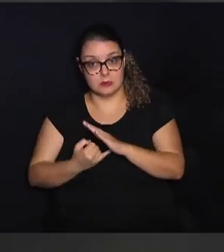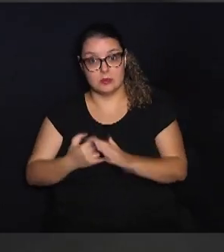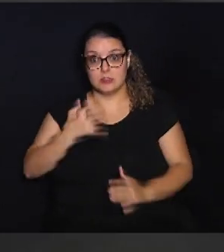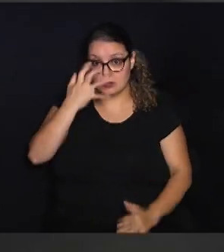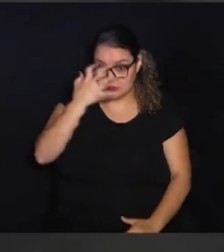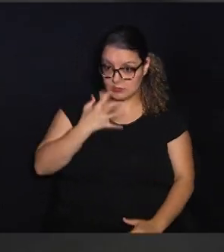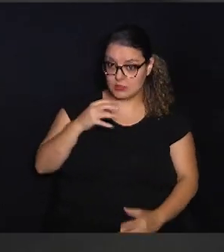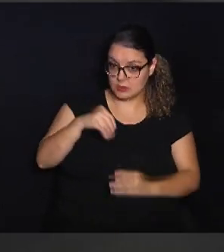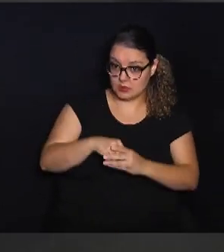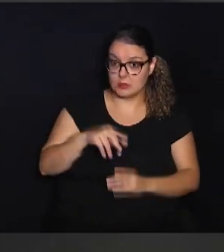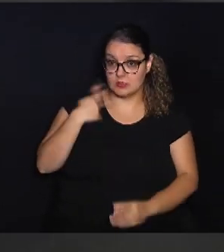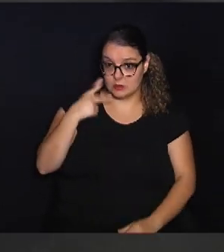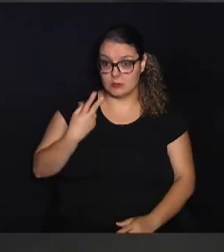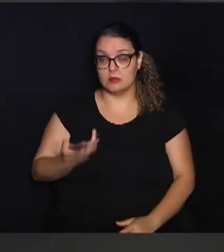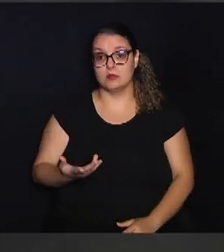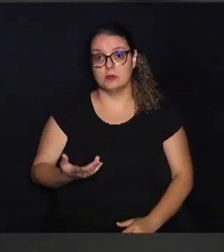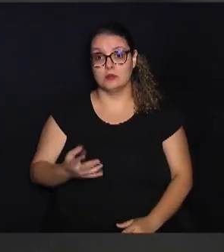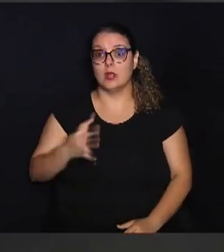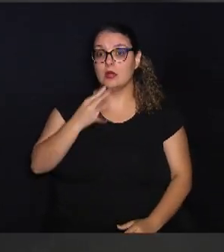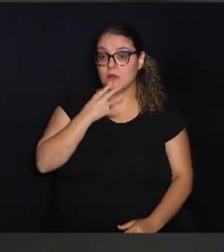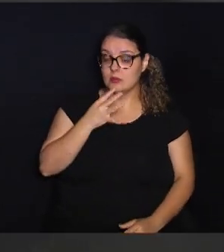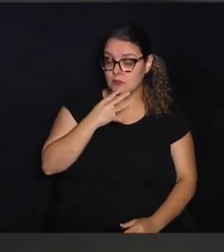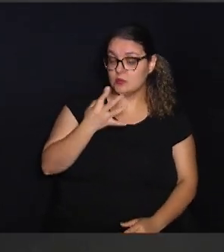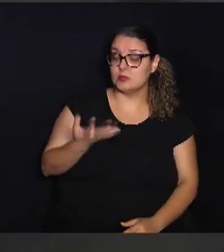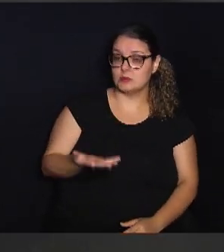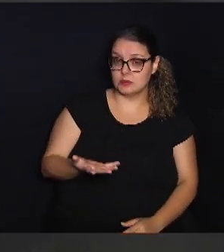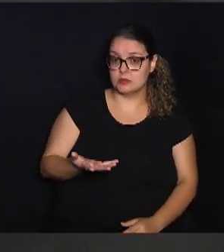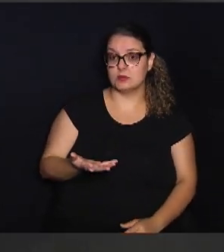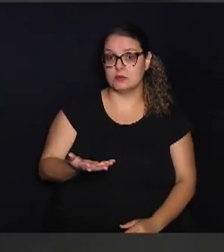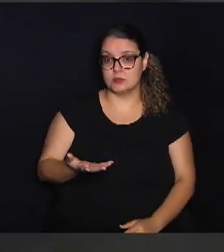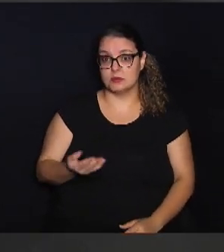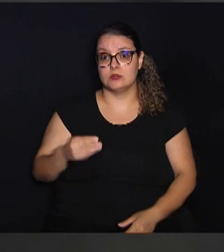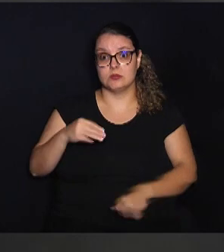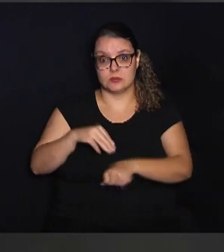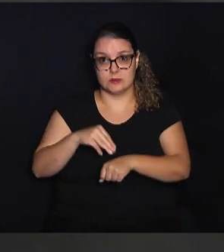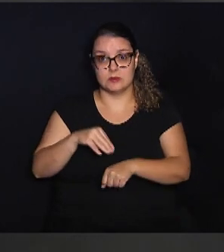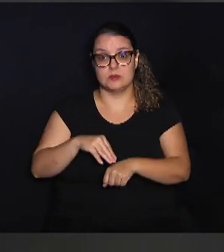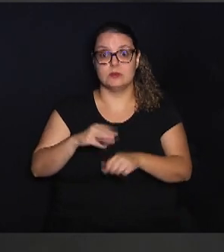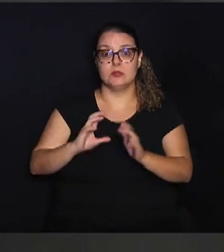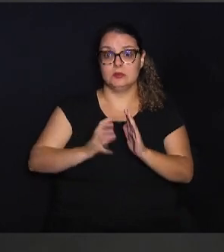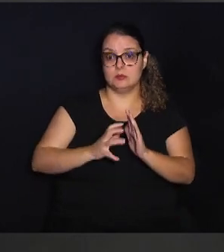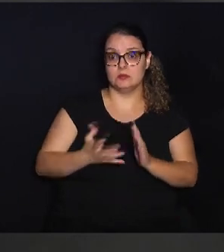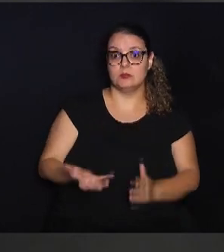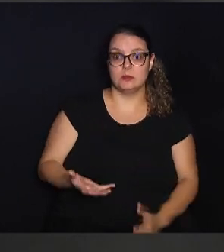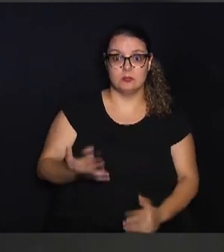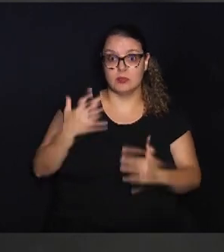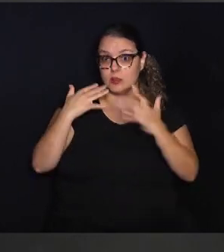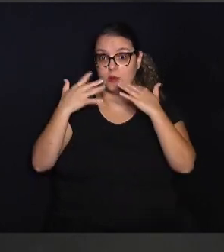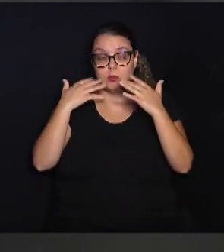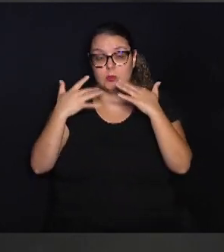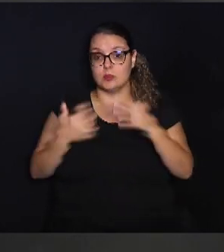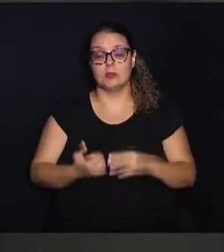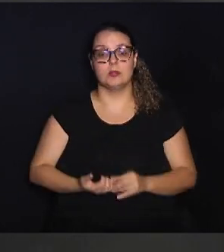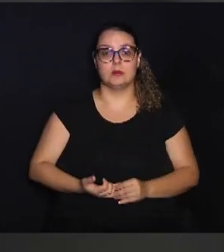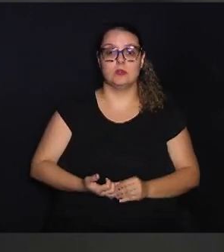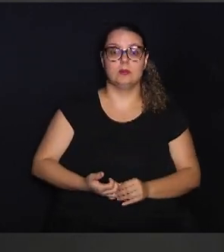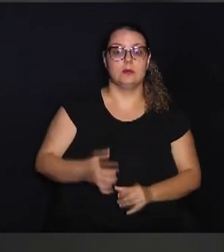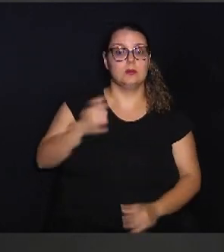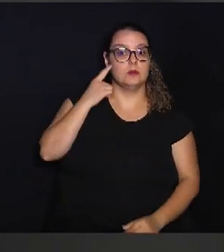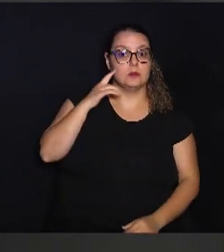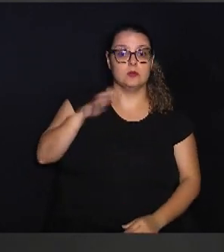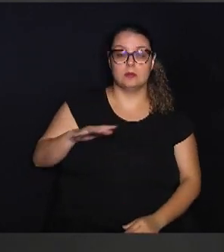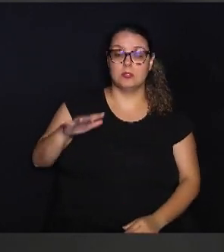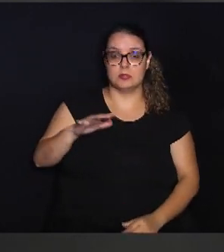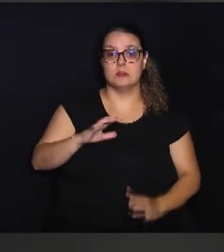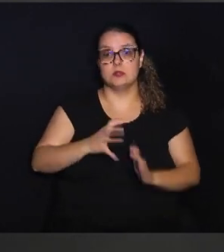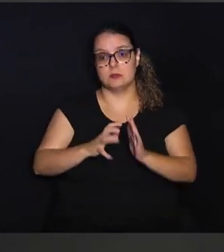dentro da política. Aí eu fui conhecer os membros do partido, tudo, e me encantei, né, com as ideias do partido e com